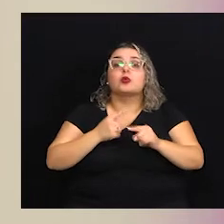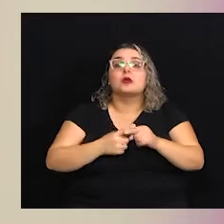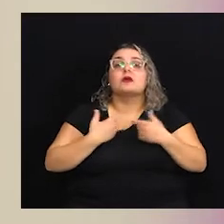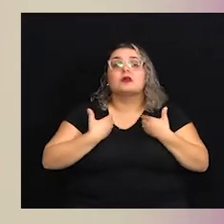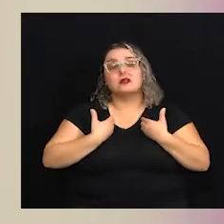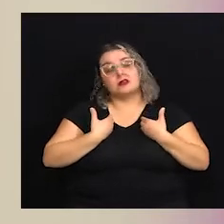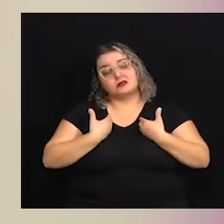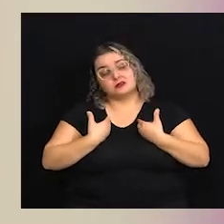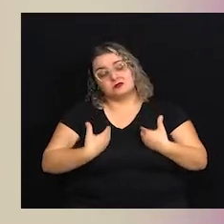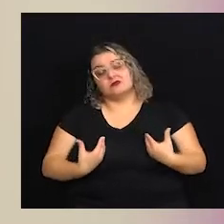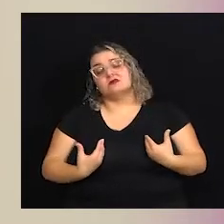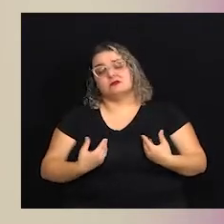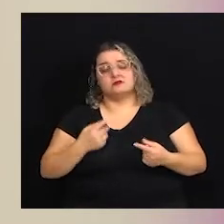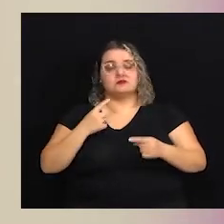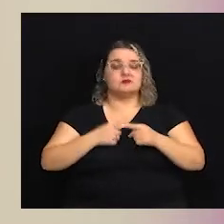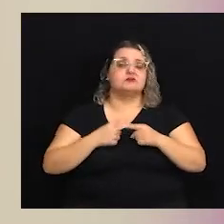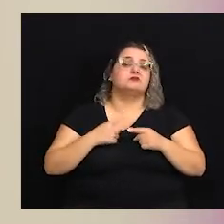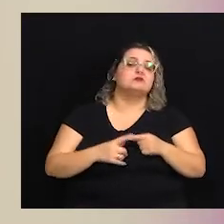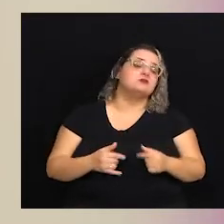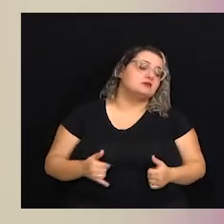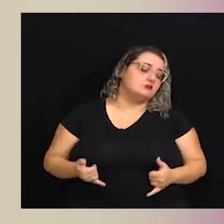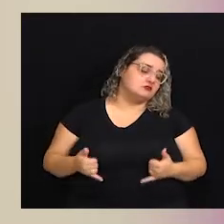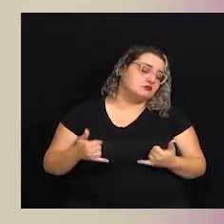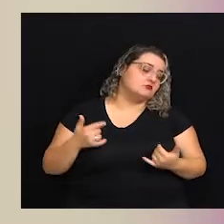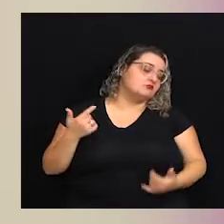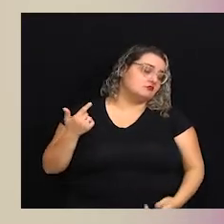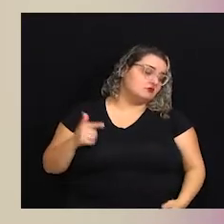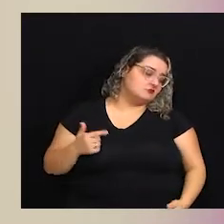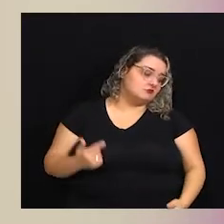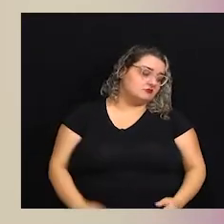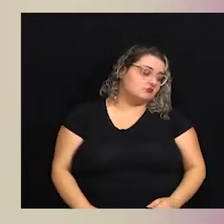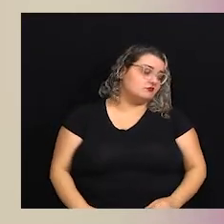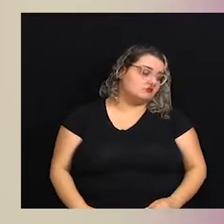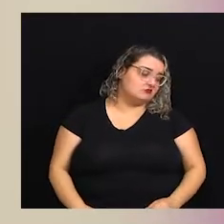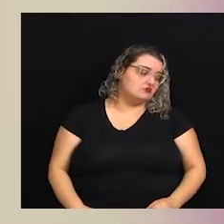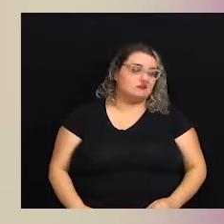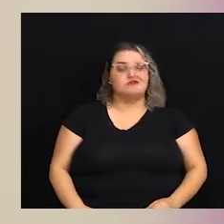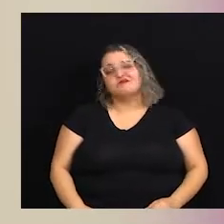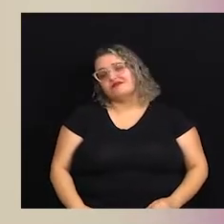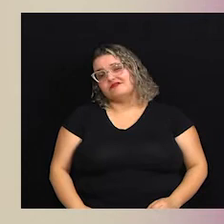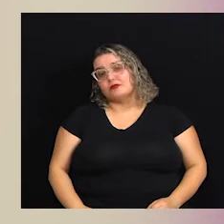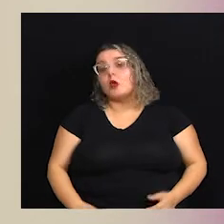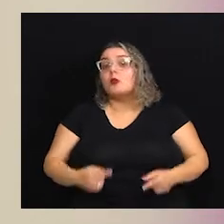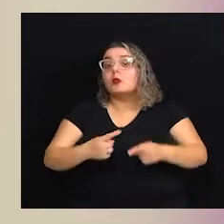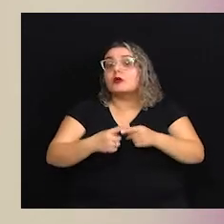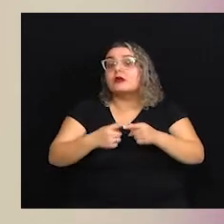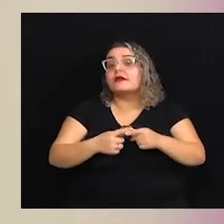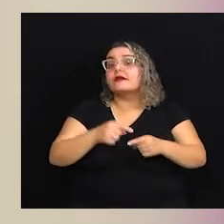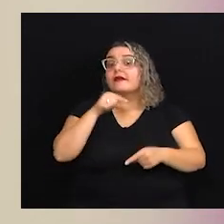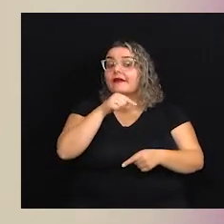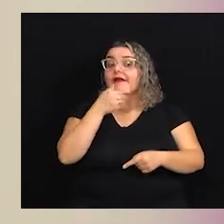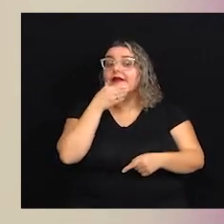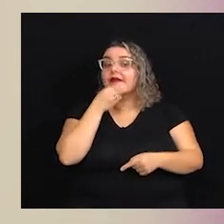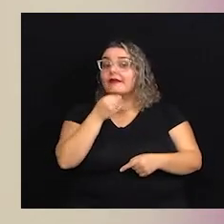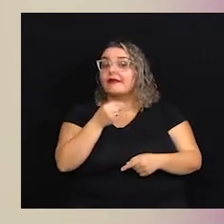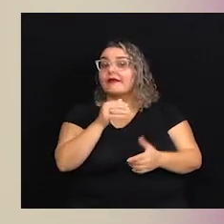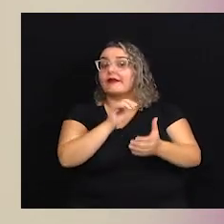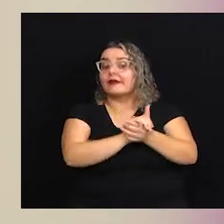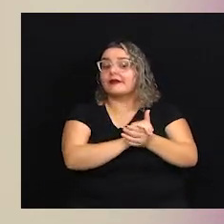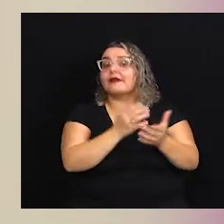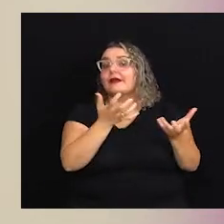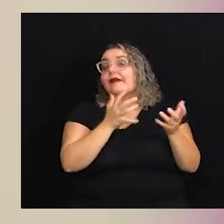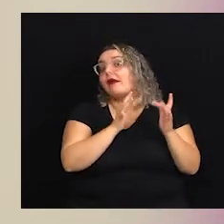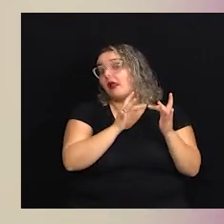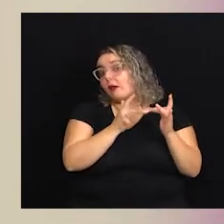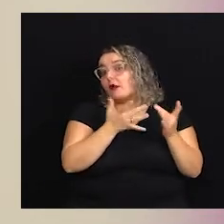que ela está cansada? Por que ela está sem energia? Por que muitas vezes ele quer namorar e ela não tem mais